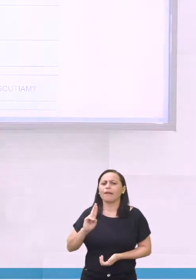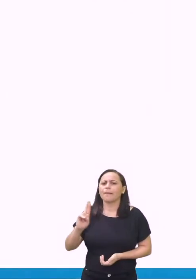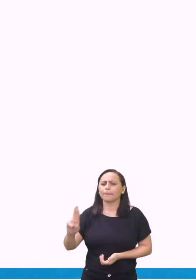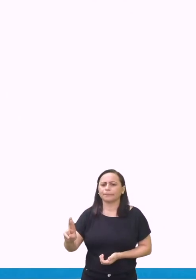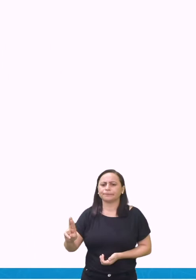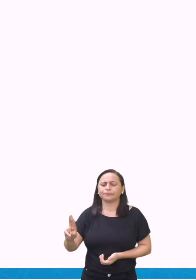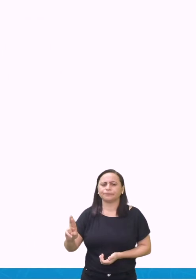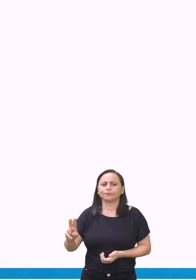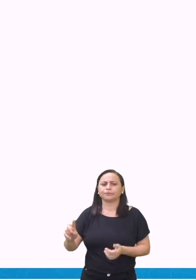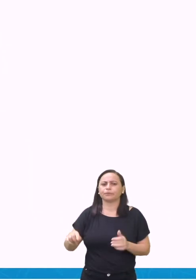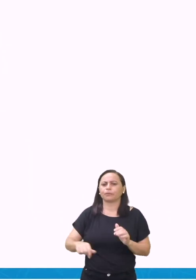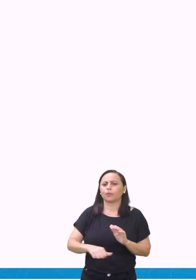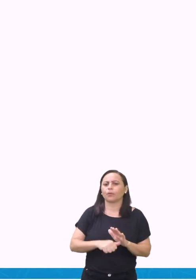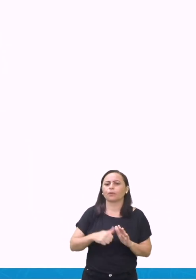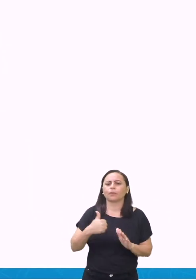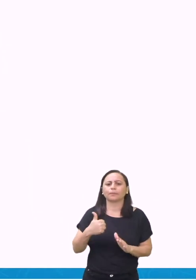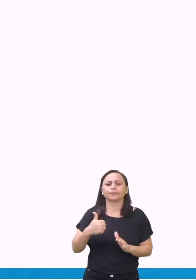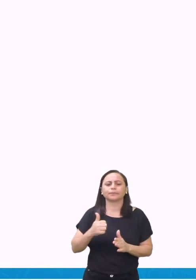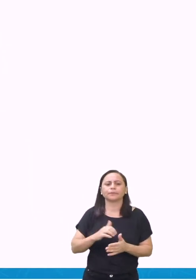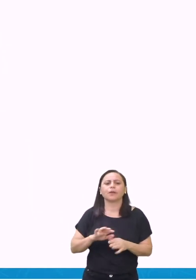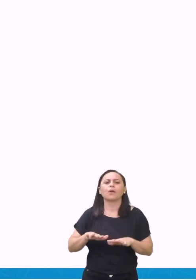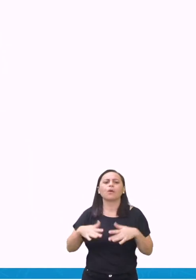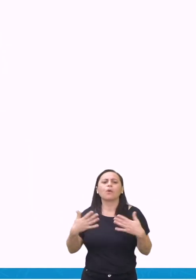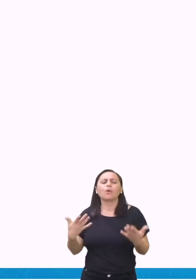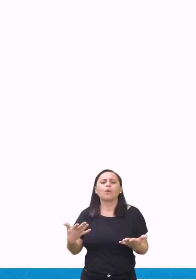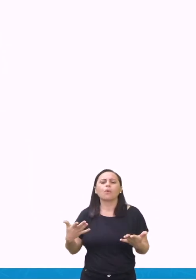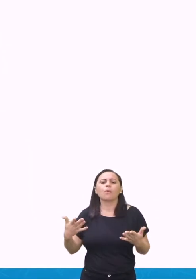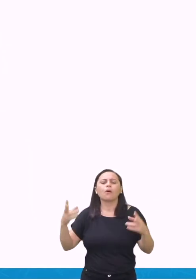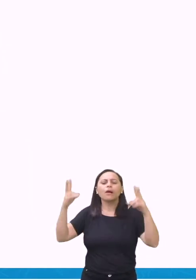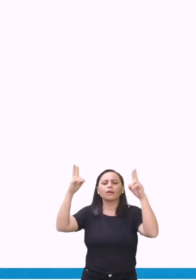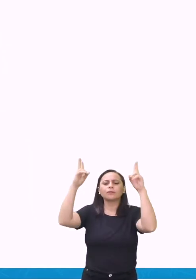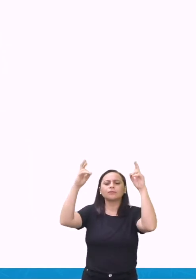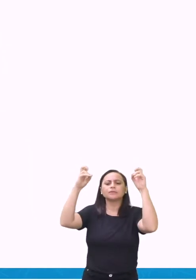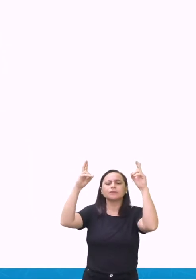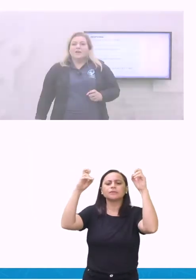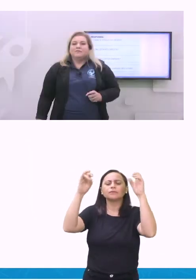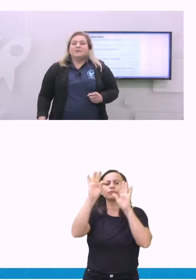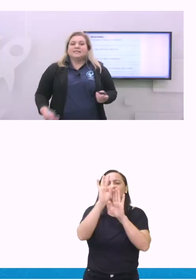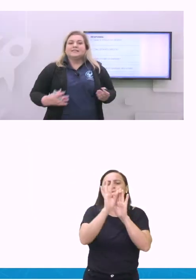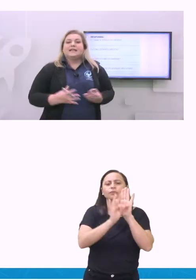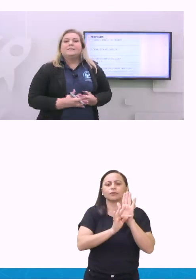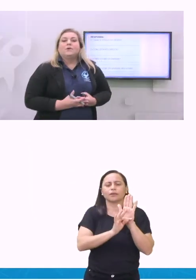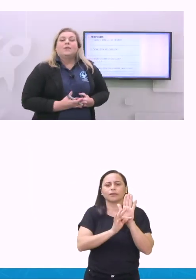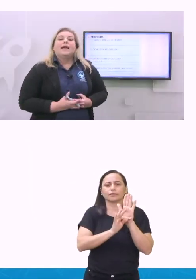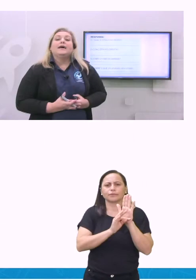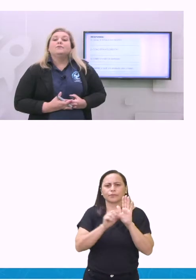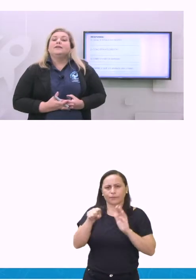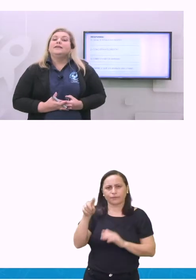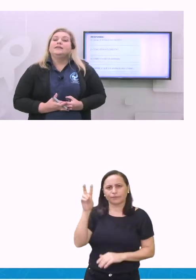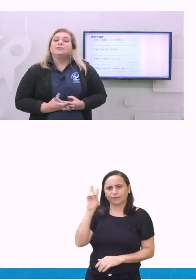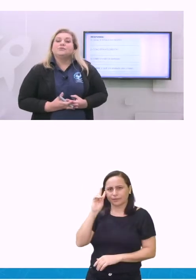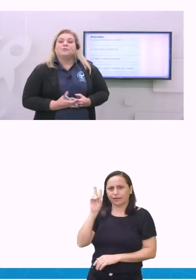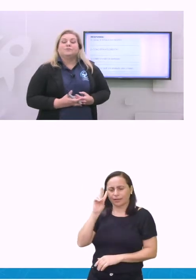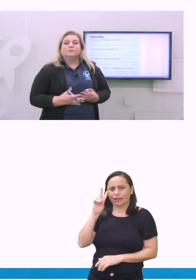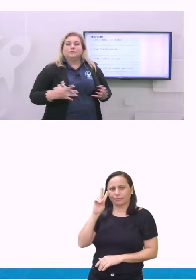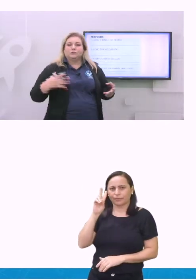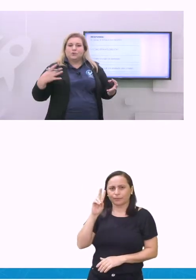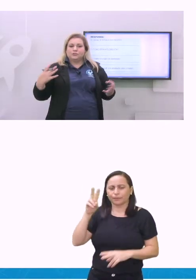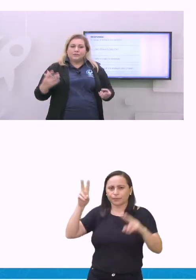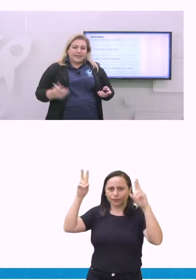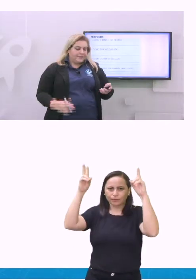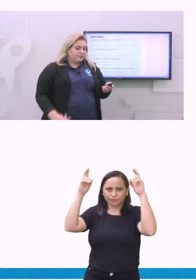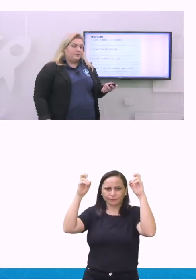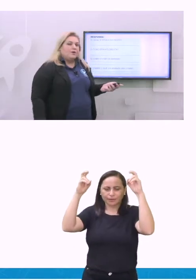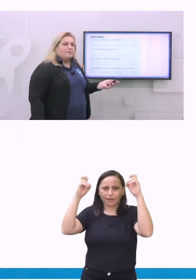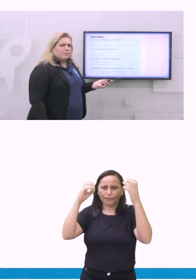Responda. Número 1. Qual o título do texto? Vocês lembram lá no início do